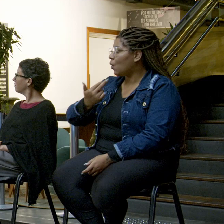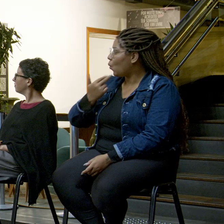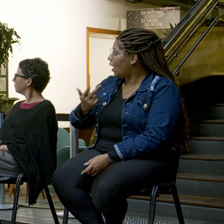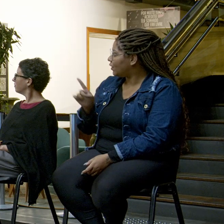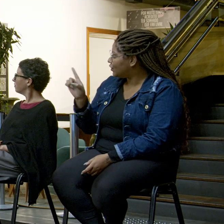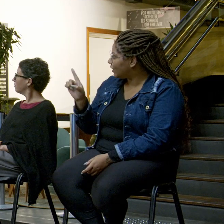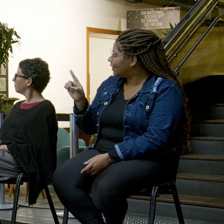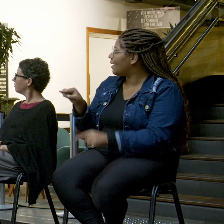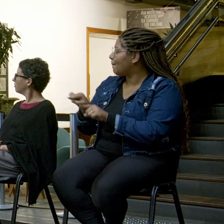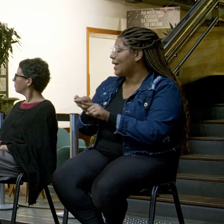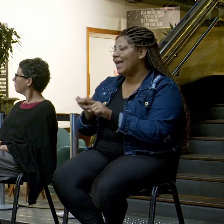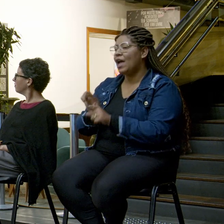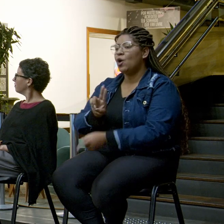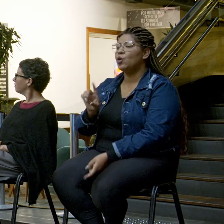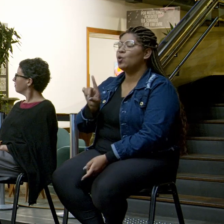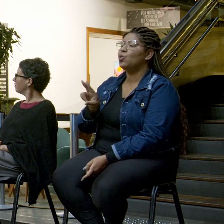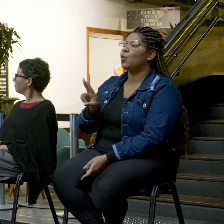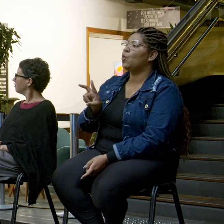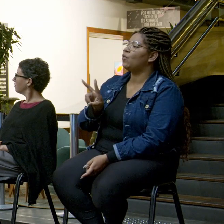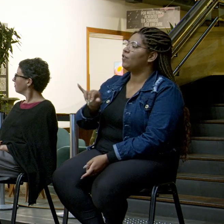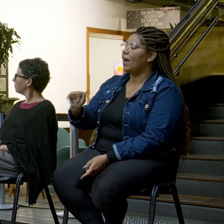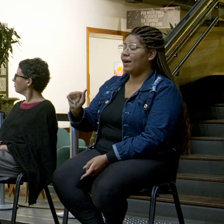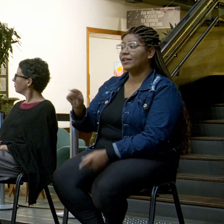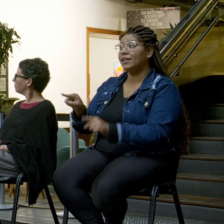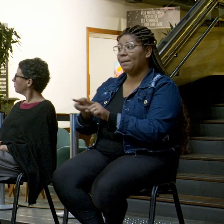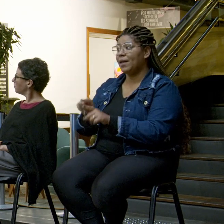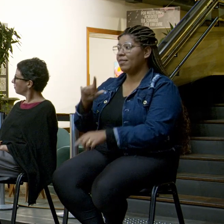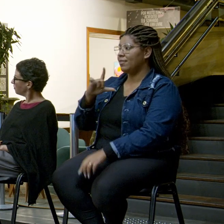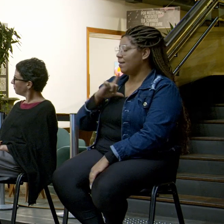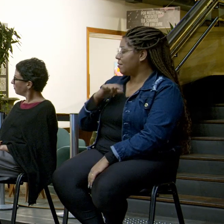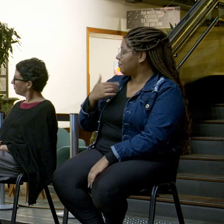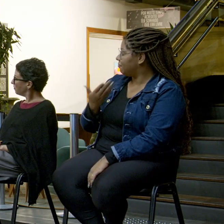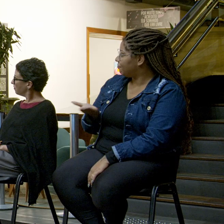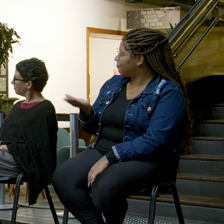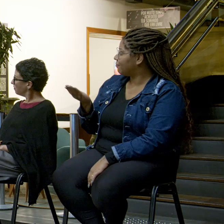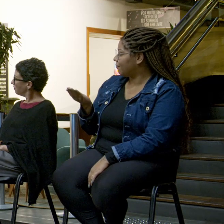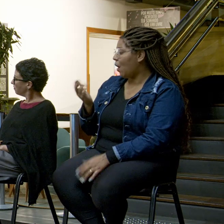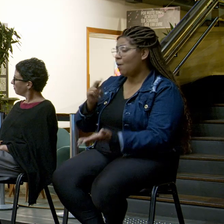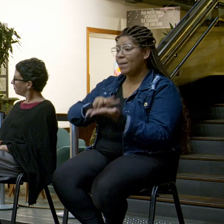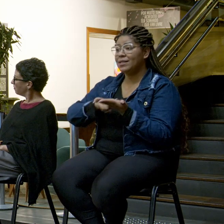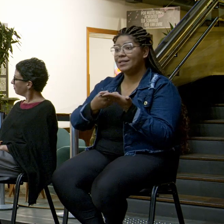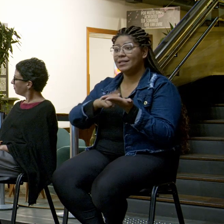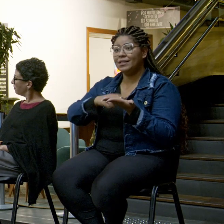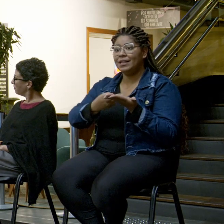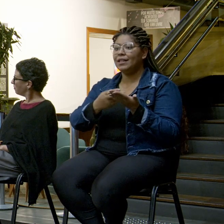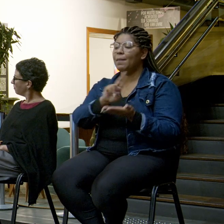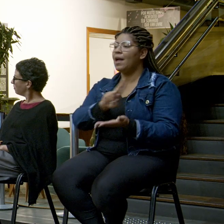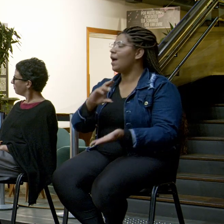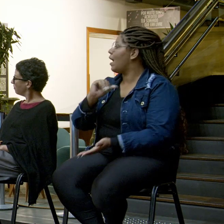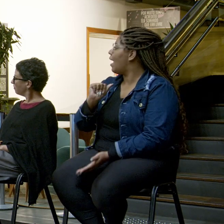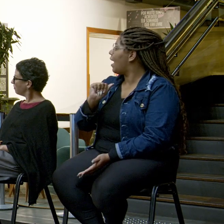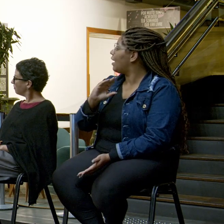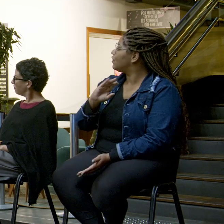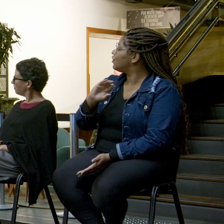é dúbia, né? Que também abre espaço para algumas interpretações. E a Schilo, eu acho que a